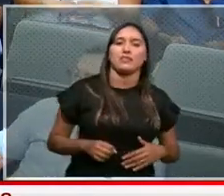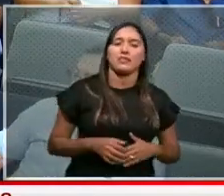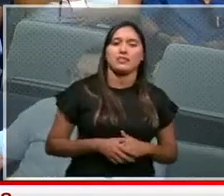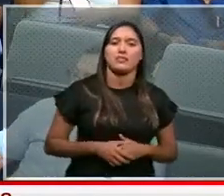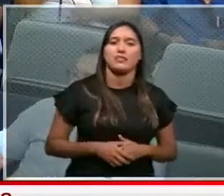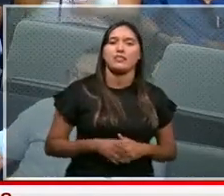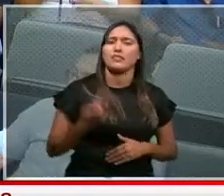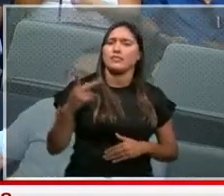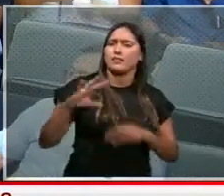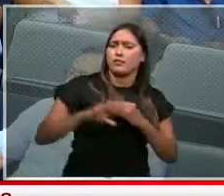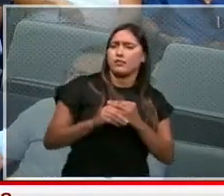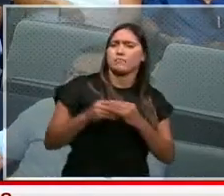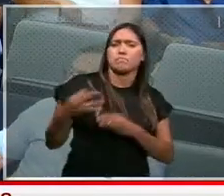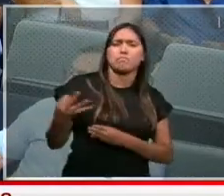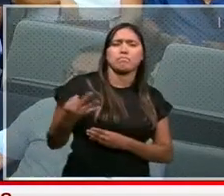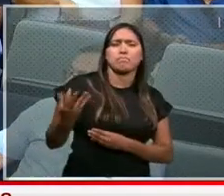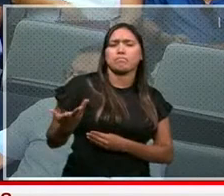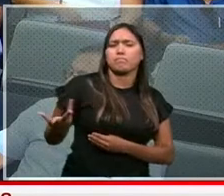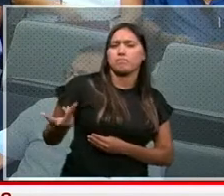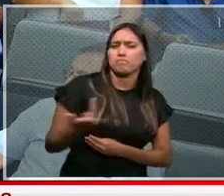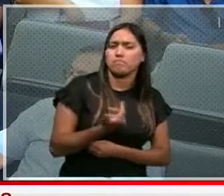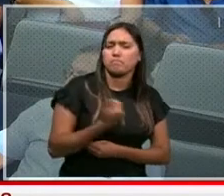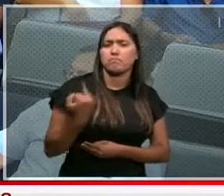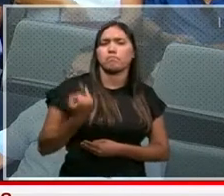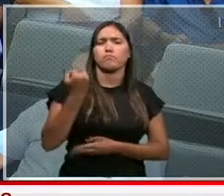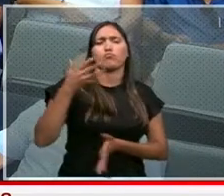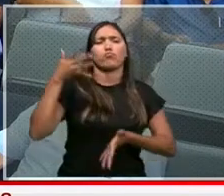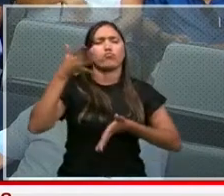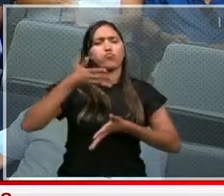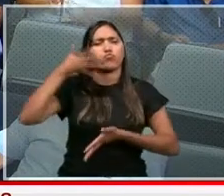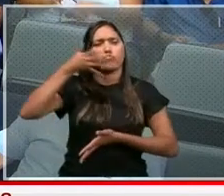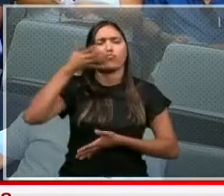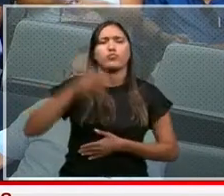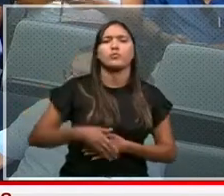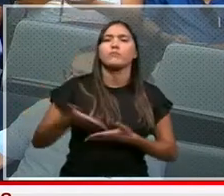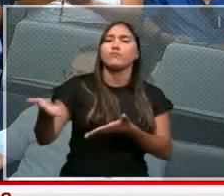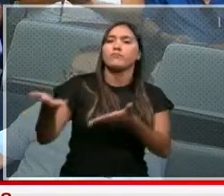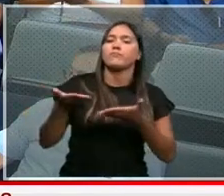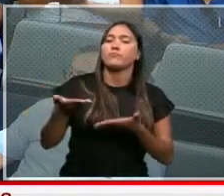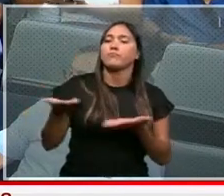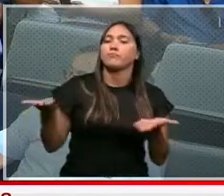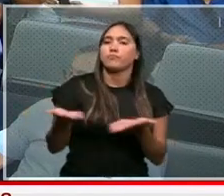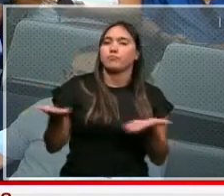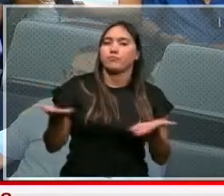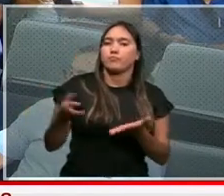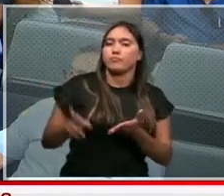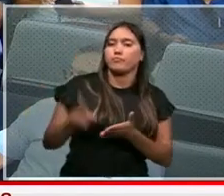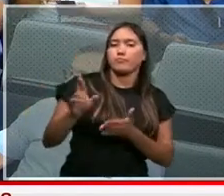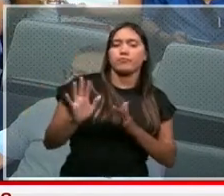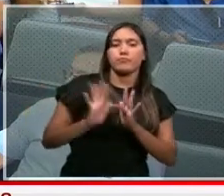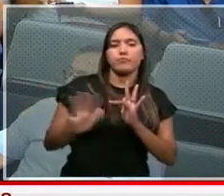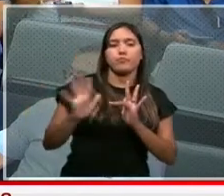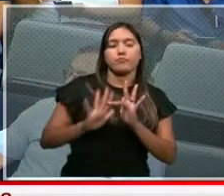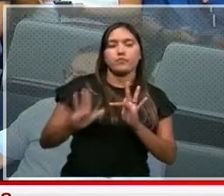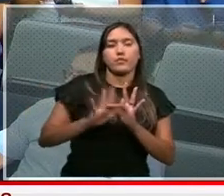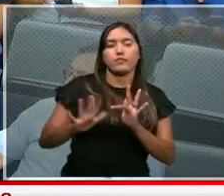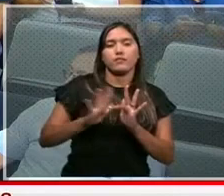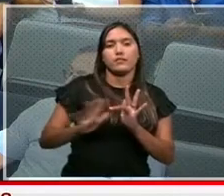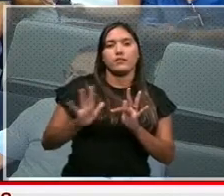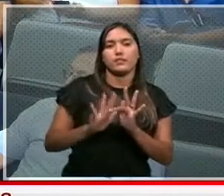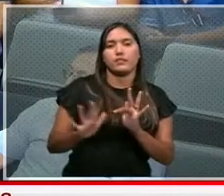sua contribuição é sempre muito valiosa convidar em nome da federação